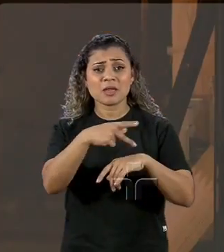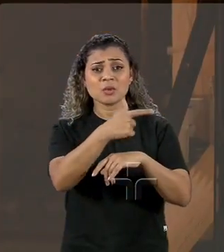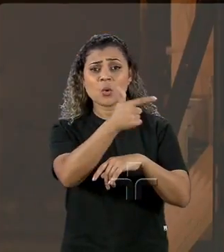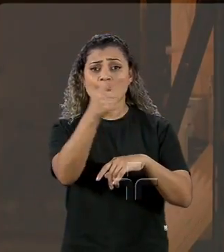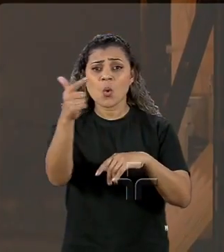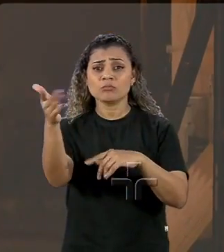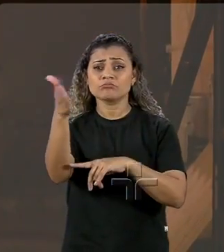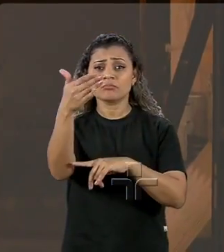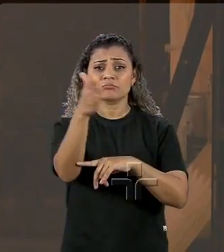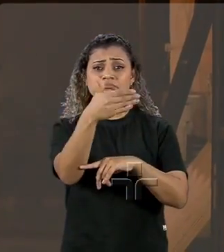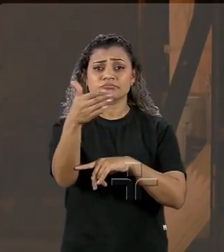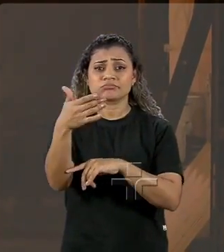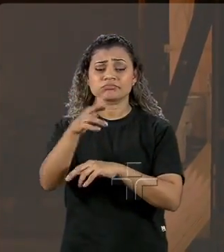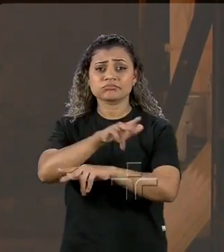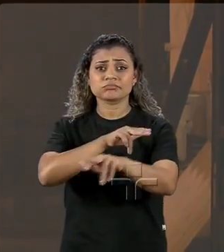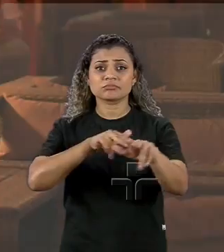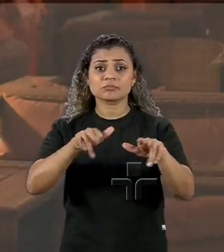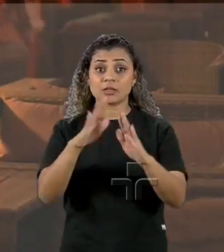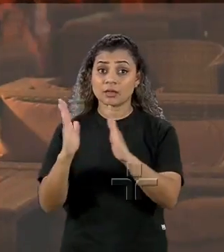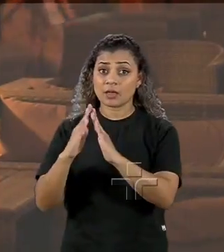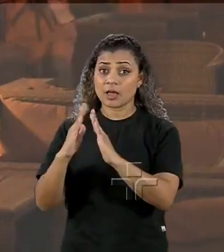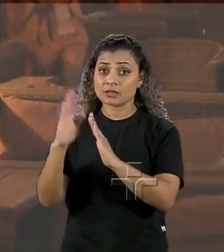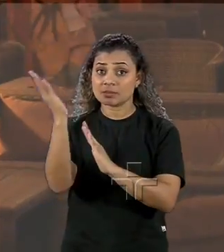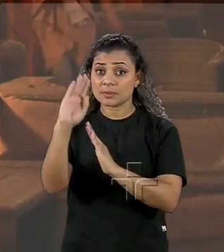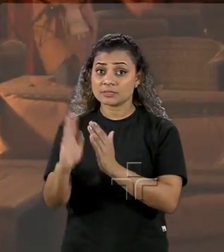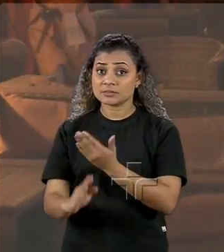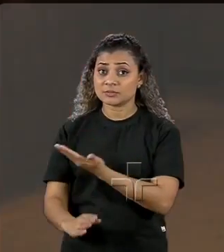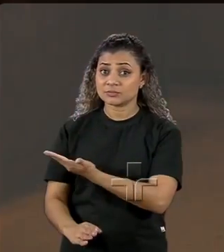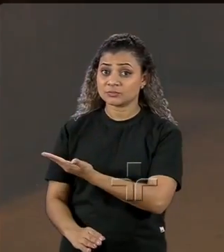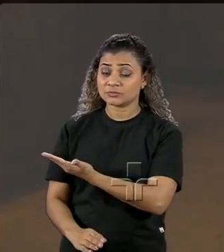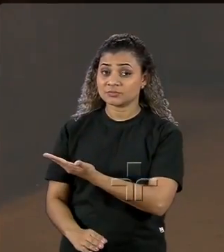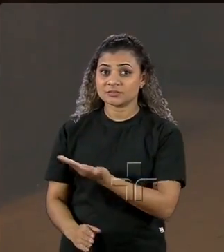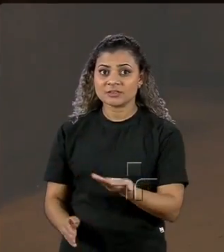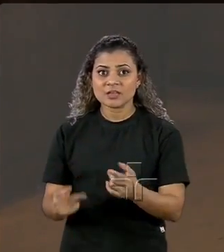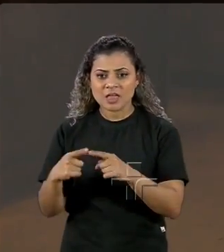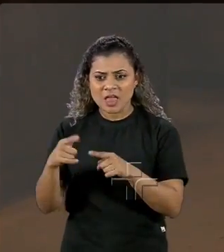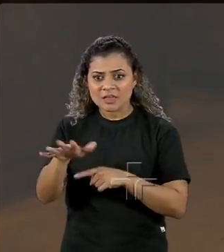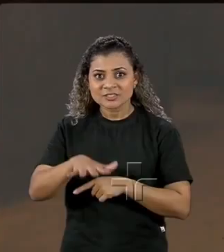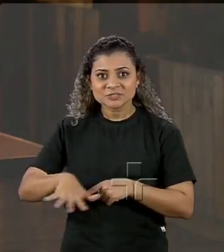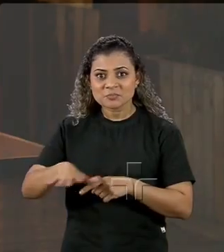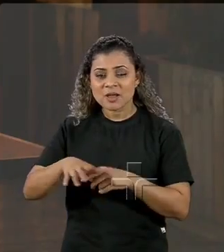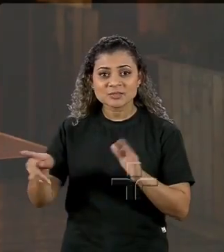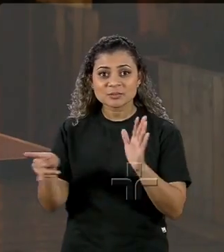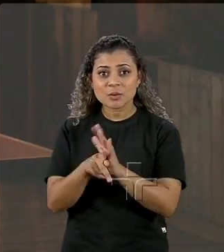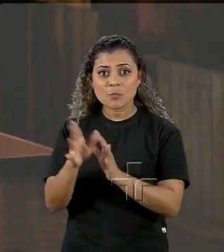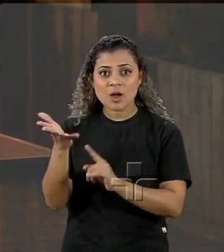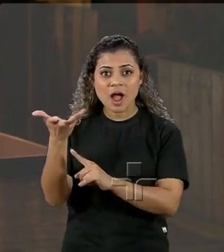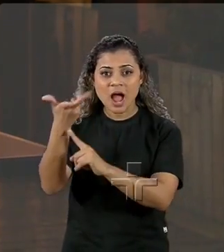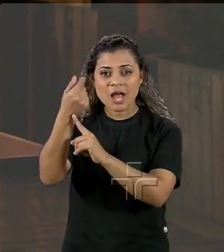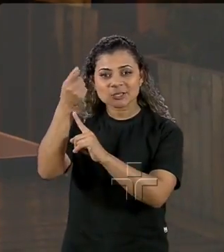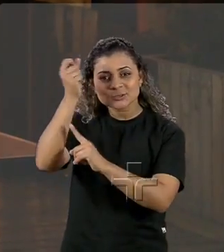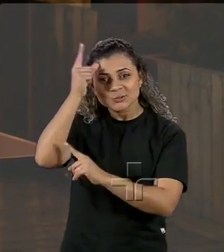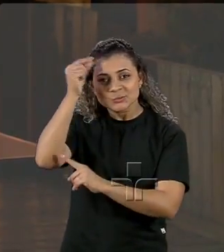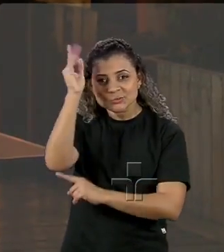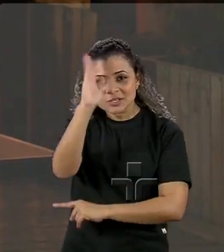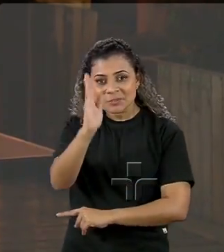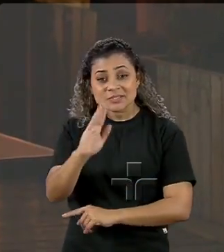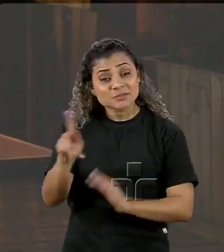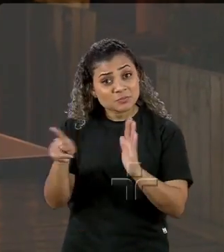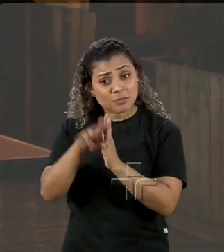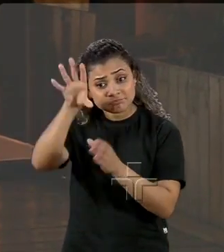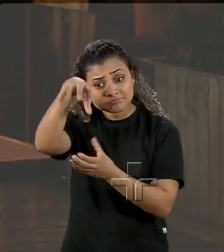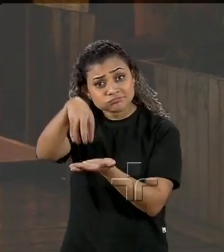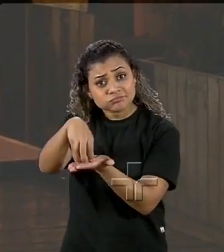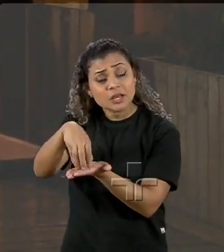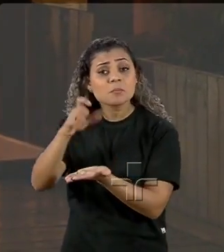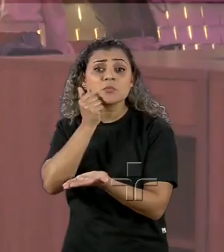outras. Aqui era para funcionar a Casa Brasil, ou Brasil Experience, um espaço para celebrar a arte e a cultura brasileira em Moscou